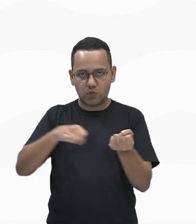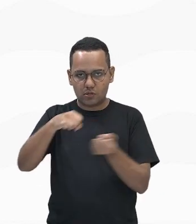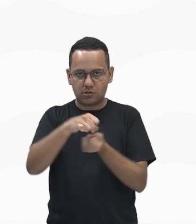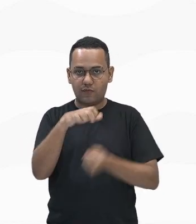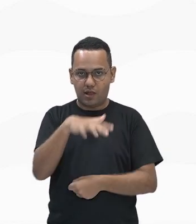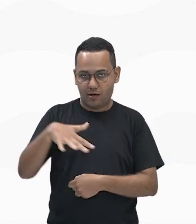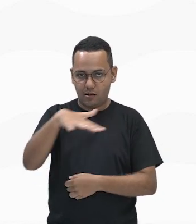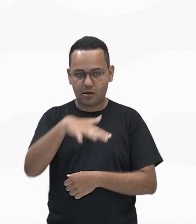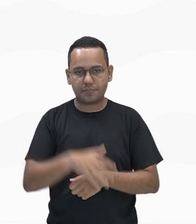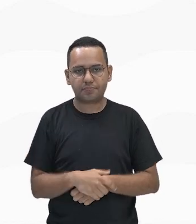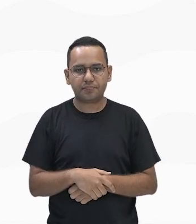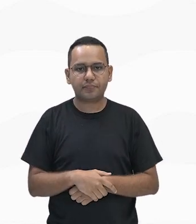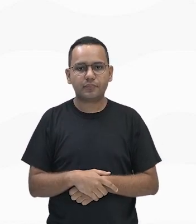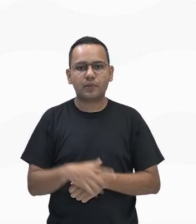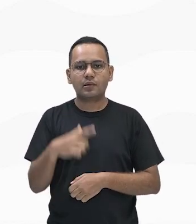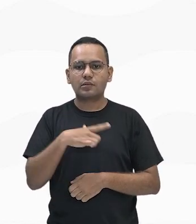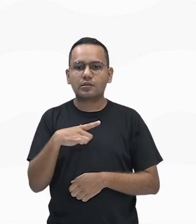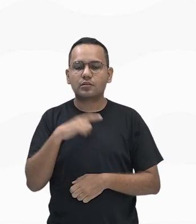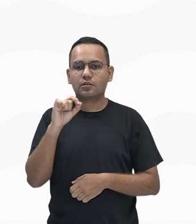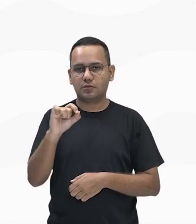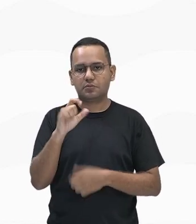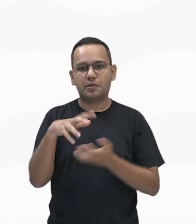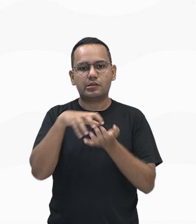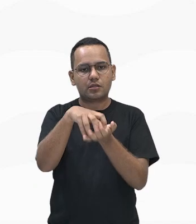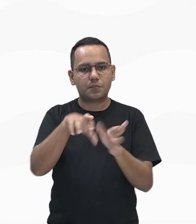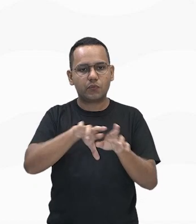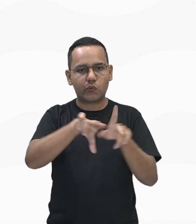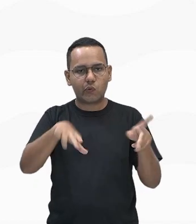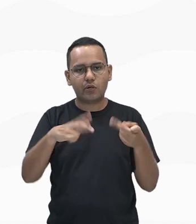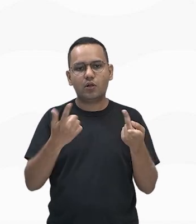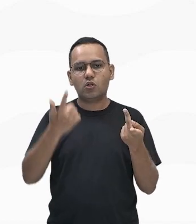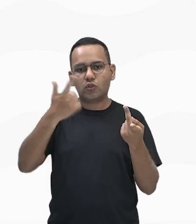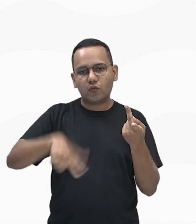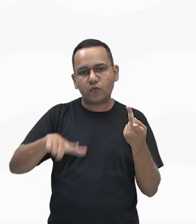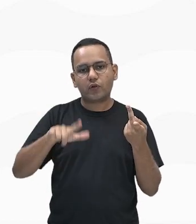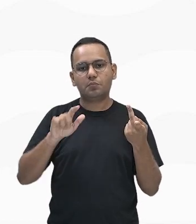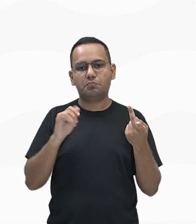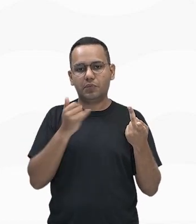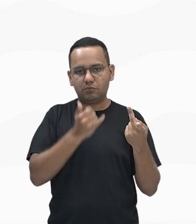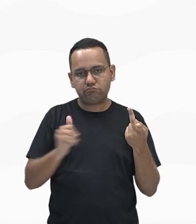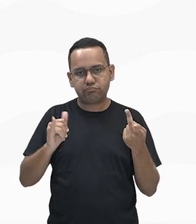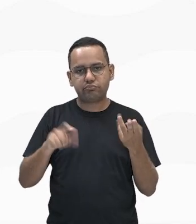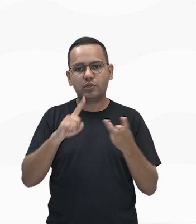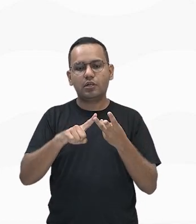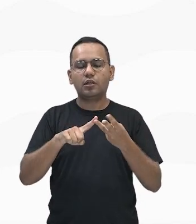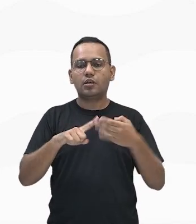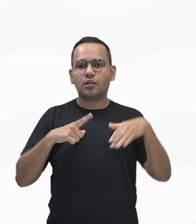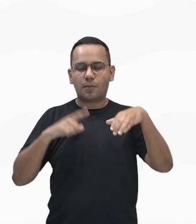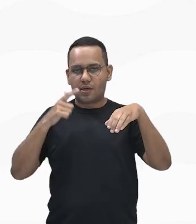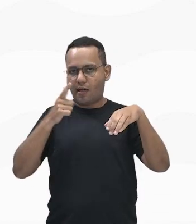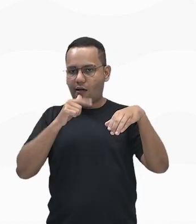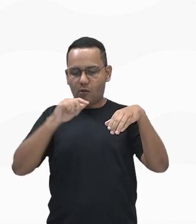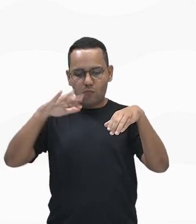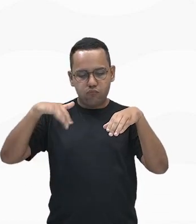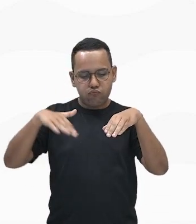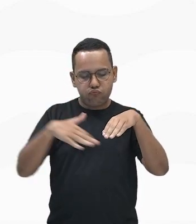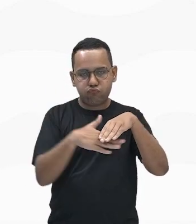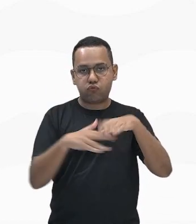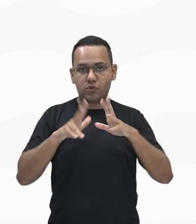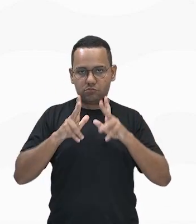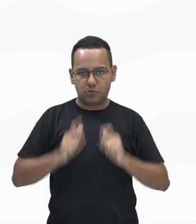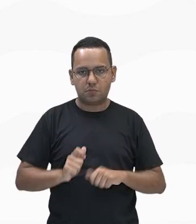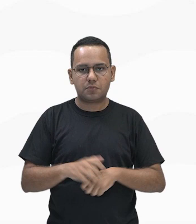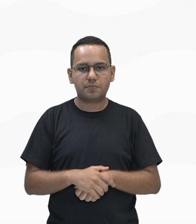Amazônia, como sistemas de transportes, energia renovável e saneamento básico, podem ser desenvolvidos por meio